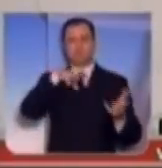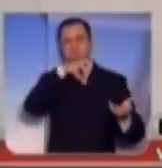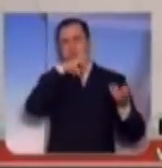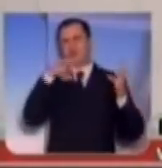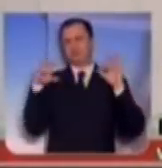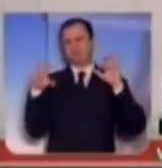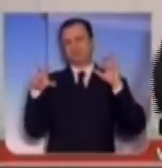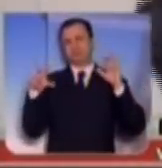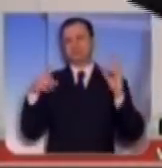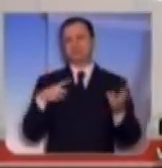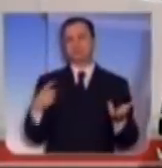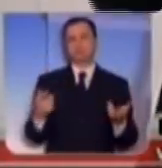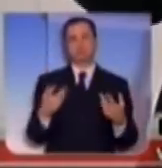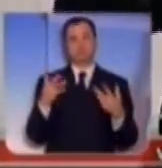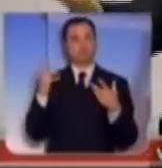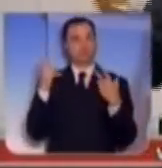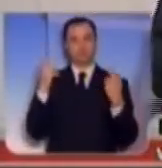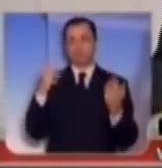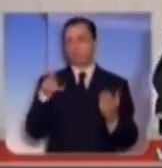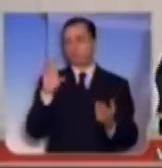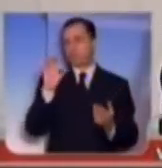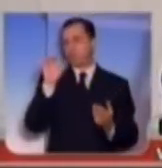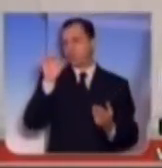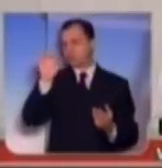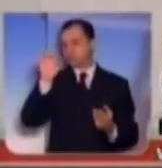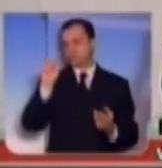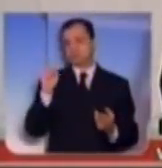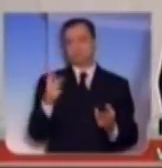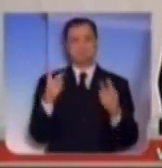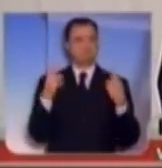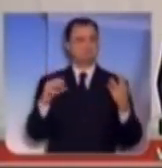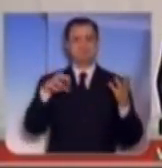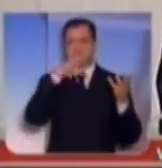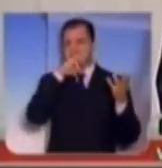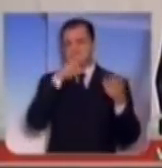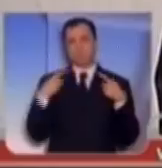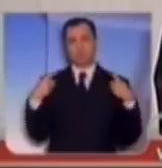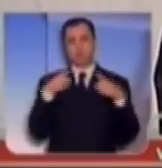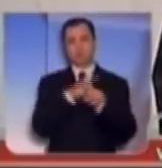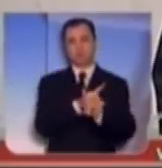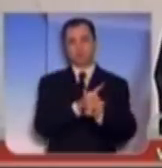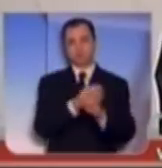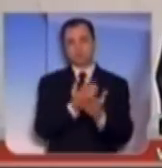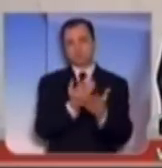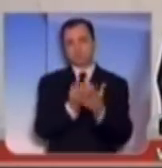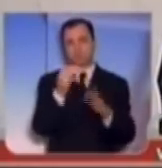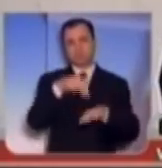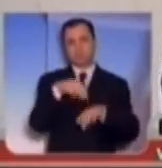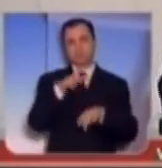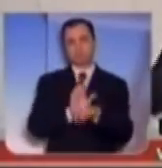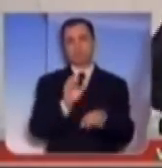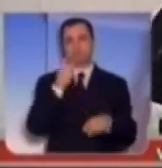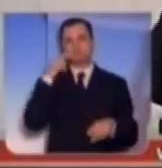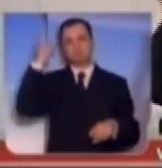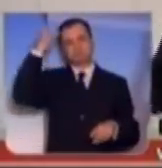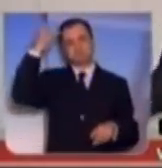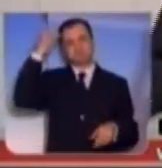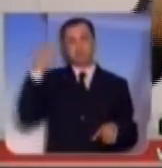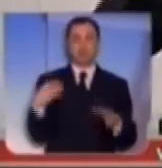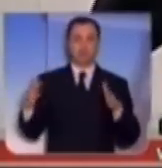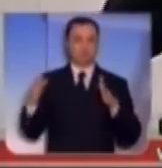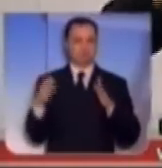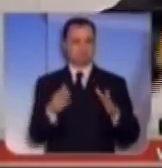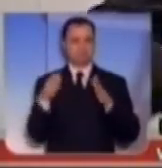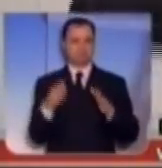grande monstro, né, como a Rose Neubauer era, um monstro contra a educação, contra o magistério paulista, e agora coloca